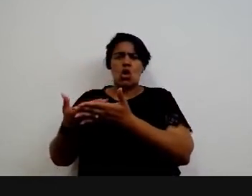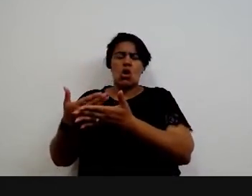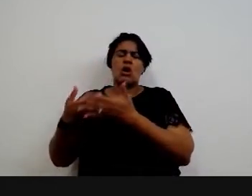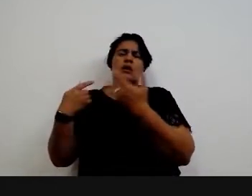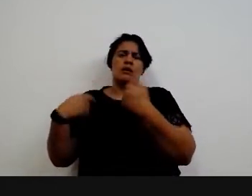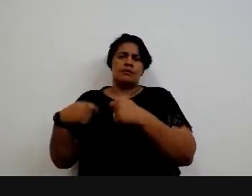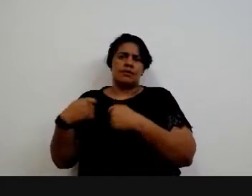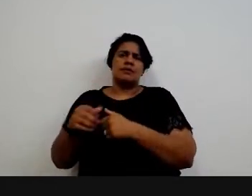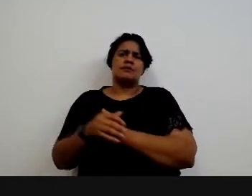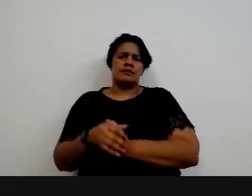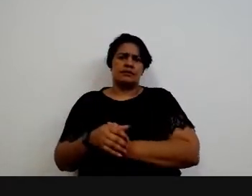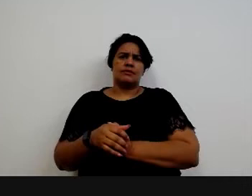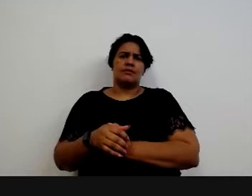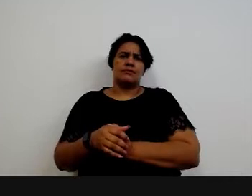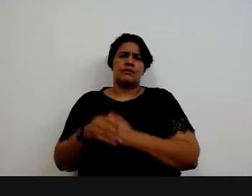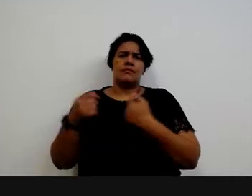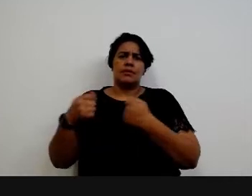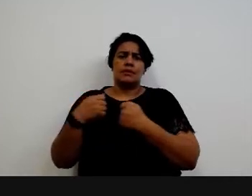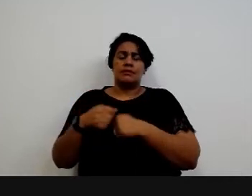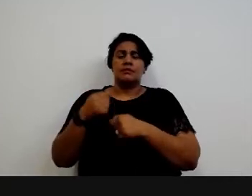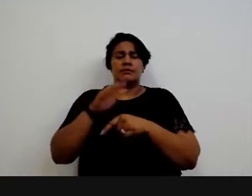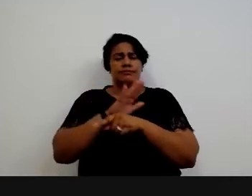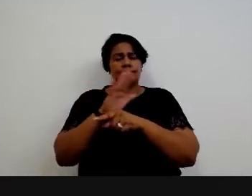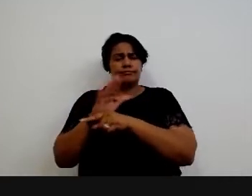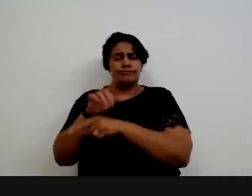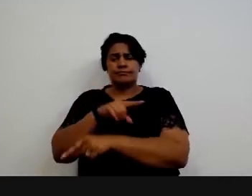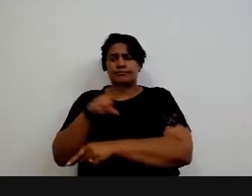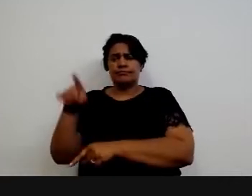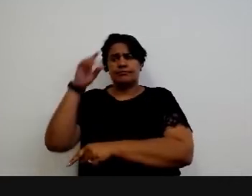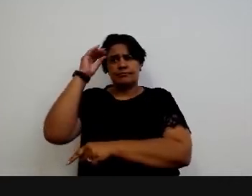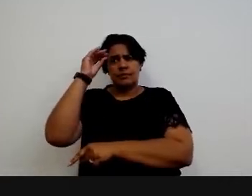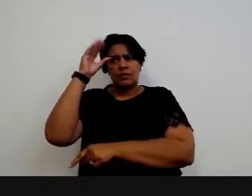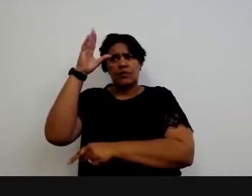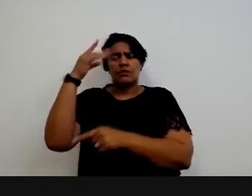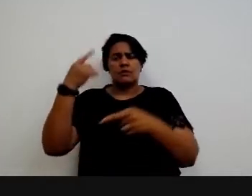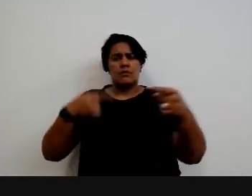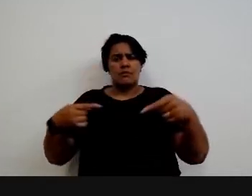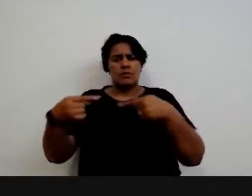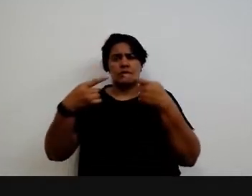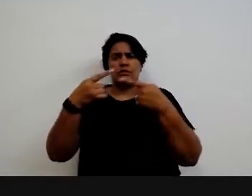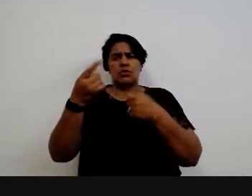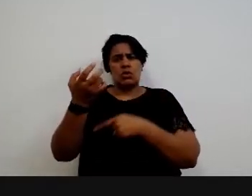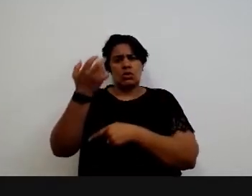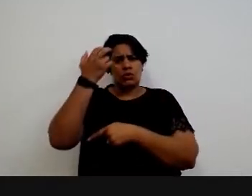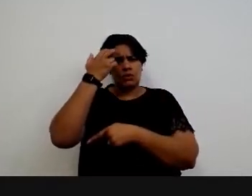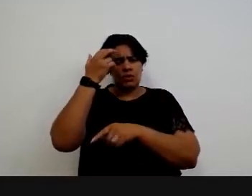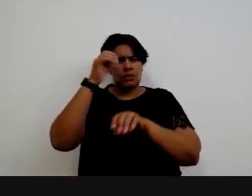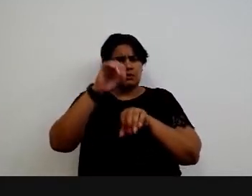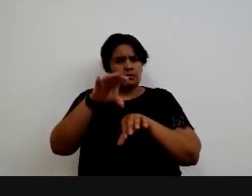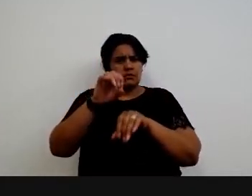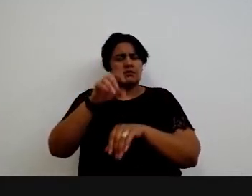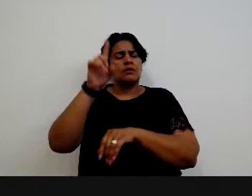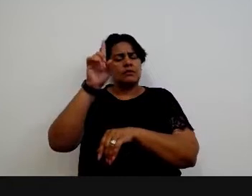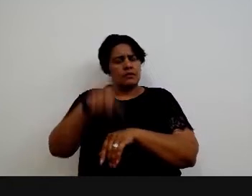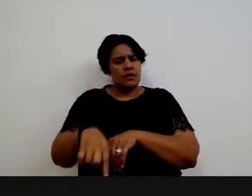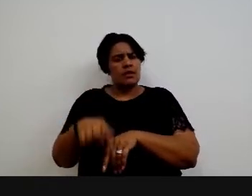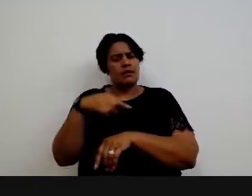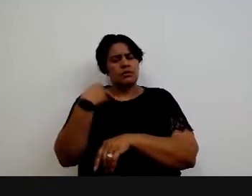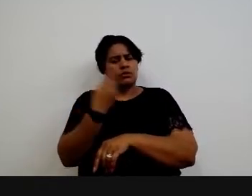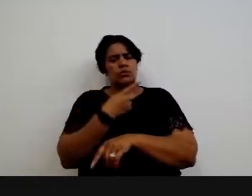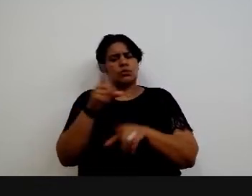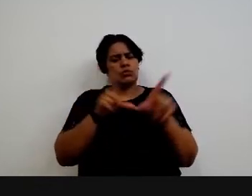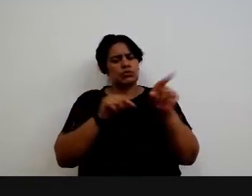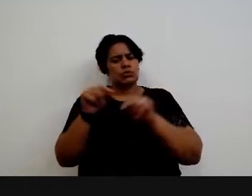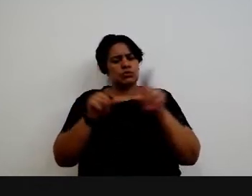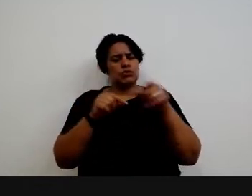precisa resgatar o conhecimento político do nosso país. E esse resgate cultural, educacional, ele passa pelas nossas